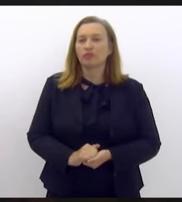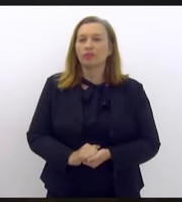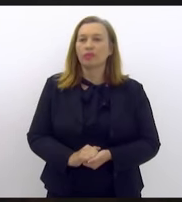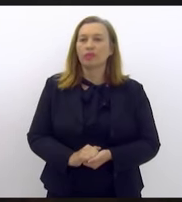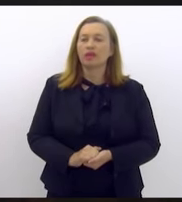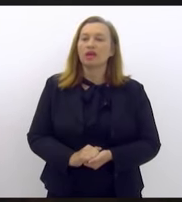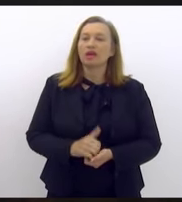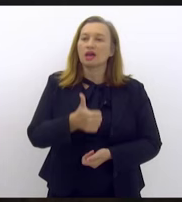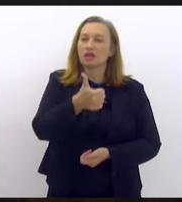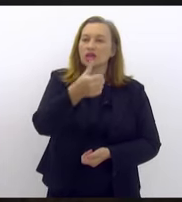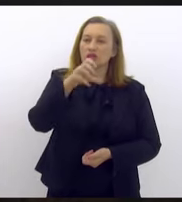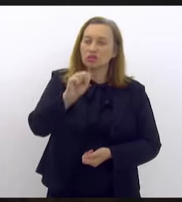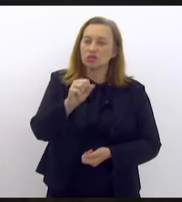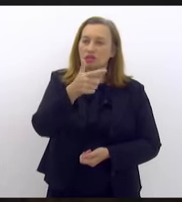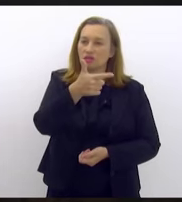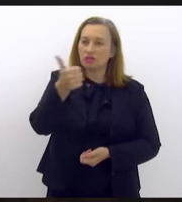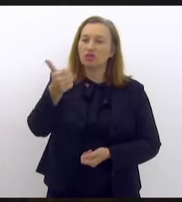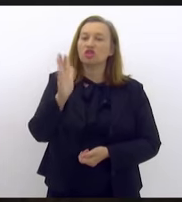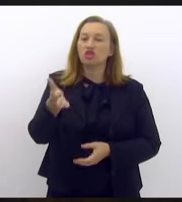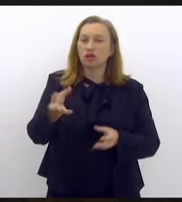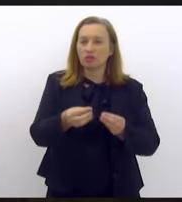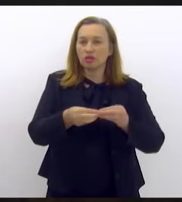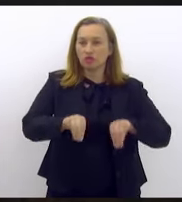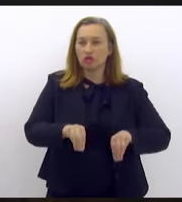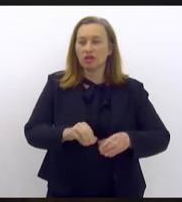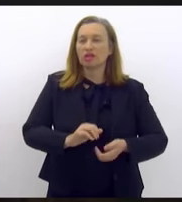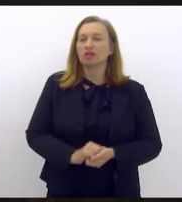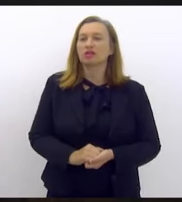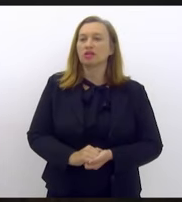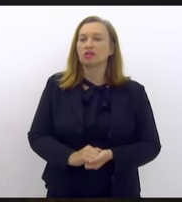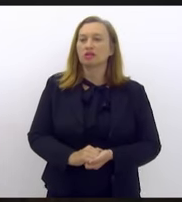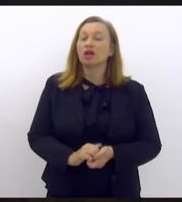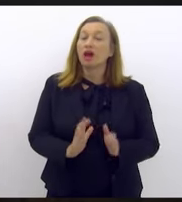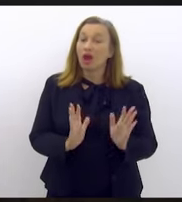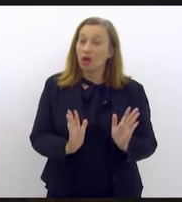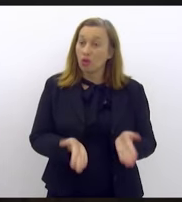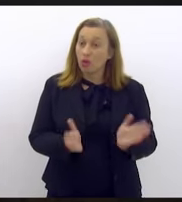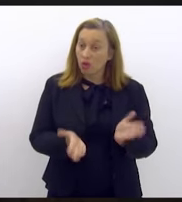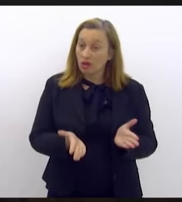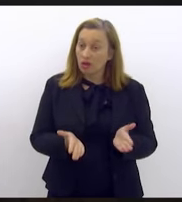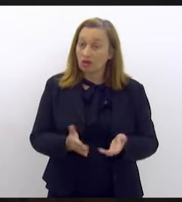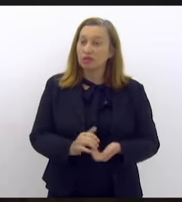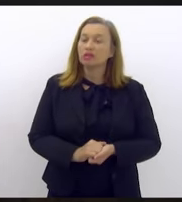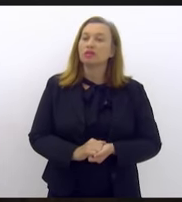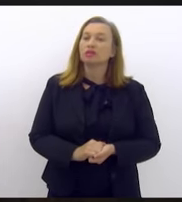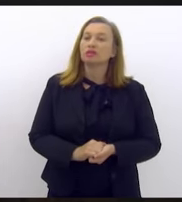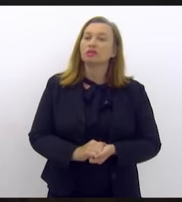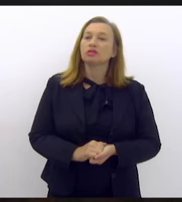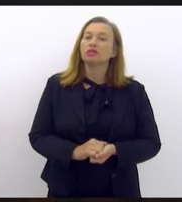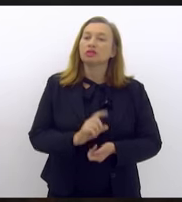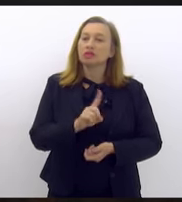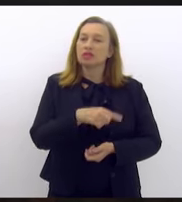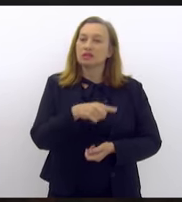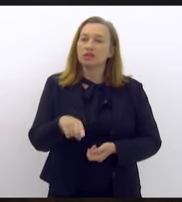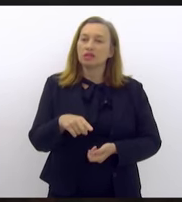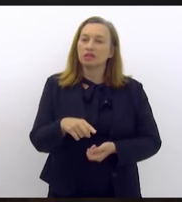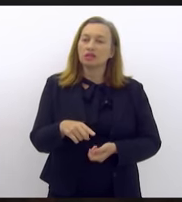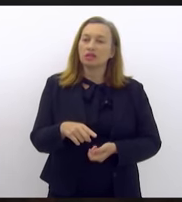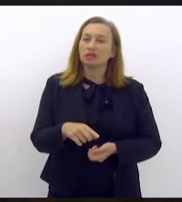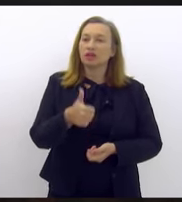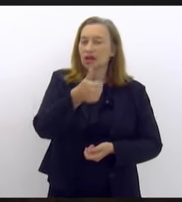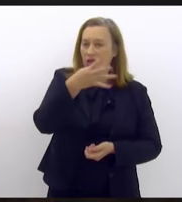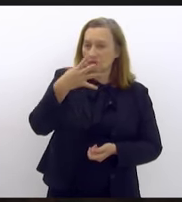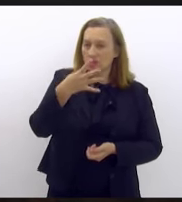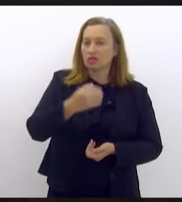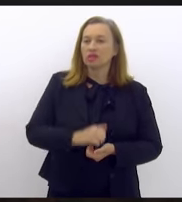A 18 e 21 já estão prejudicadas. E agora apreciamos a rejeição da emenda modificativa